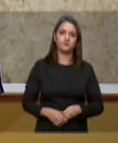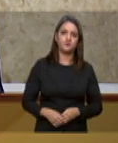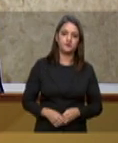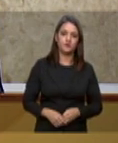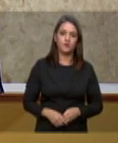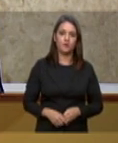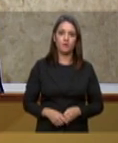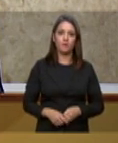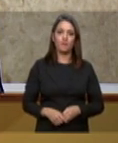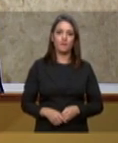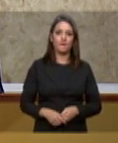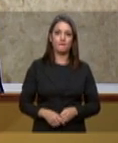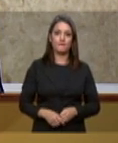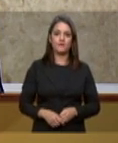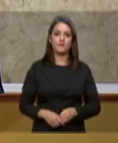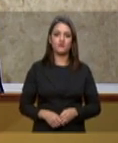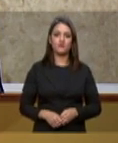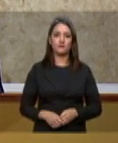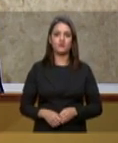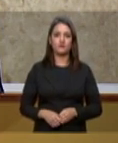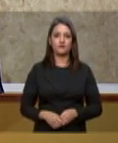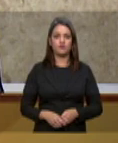há aqui uma suspeição